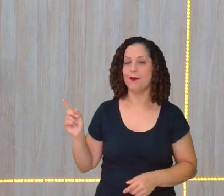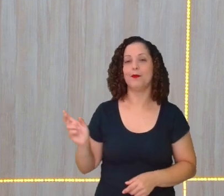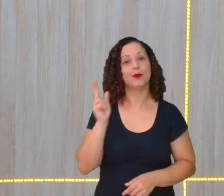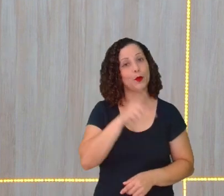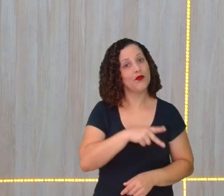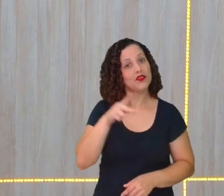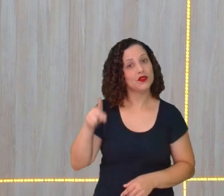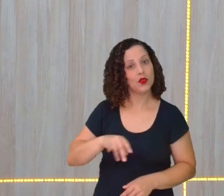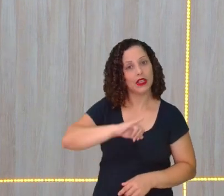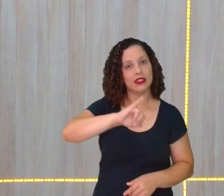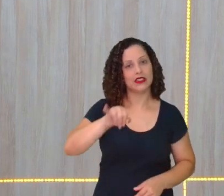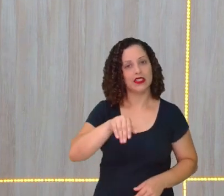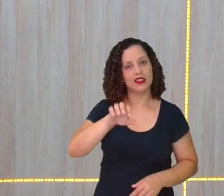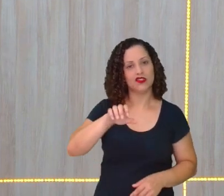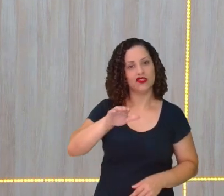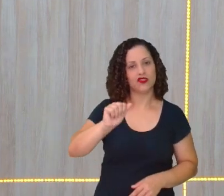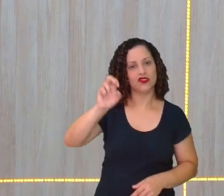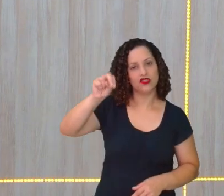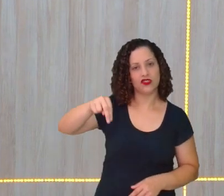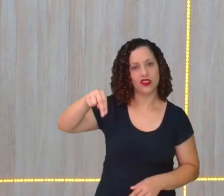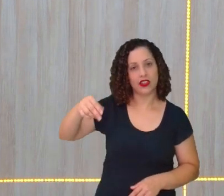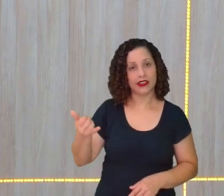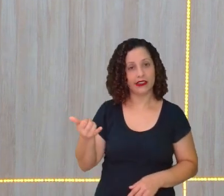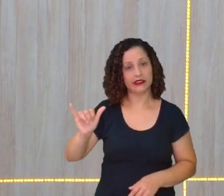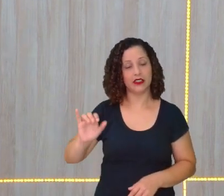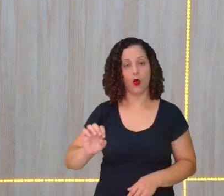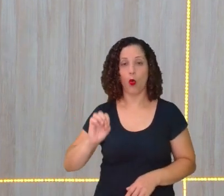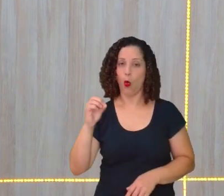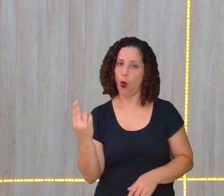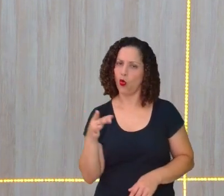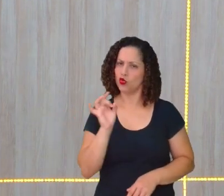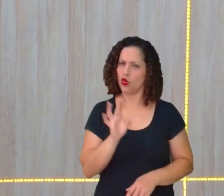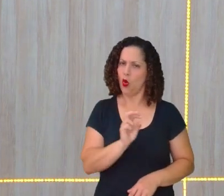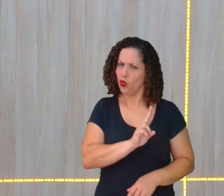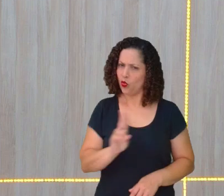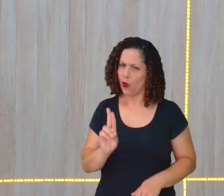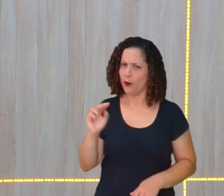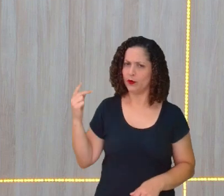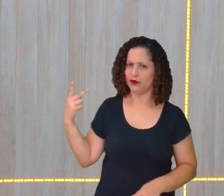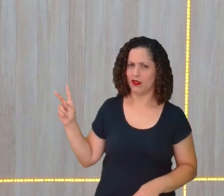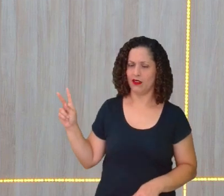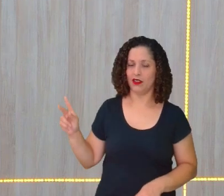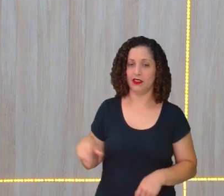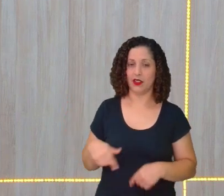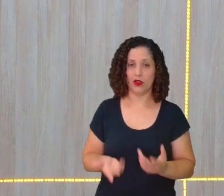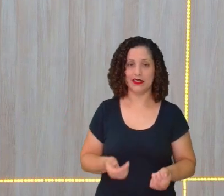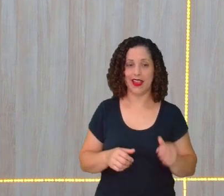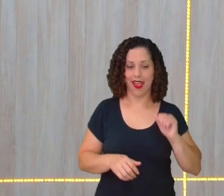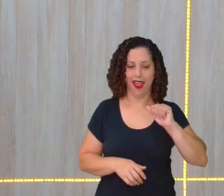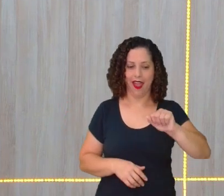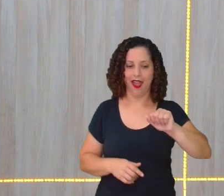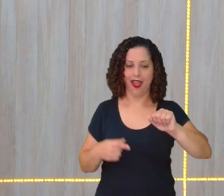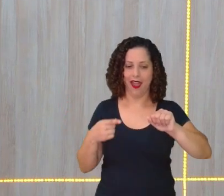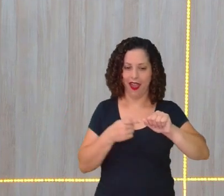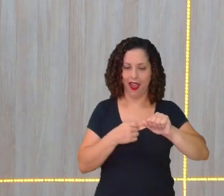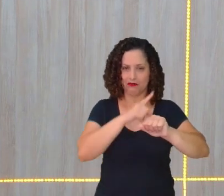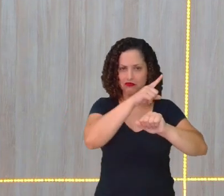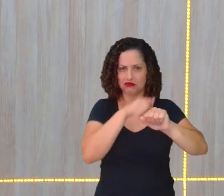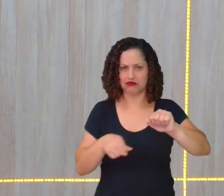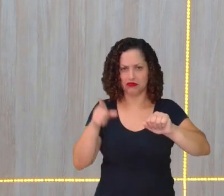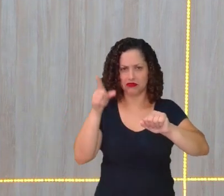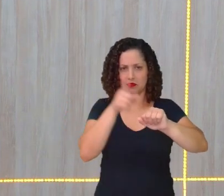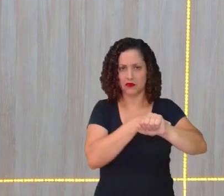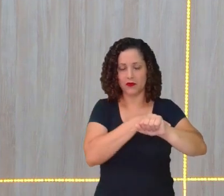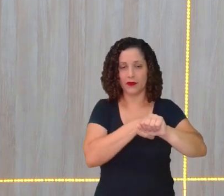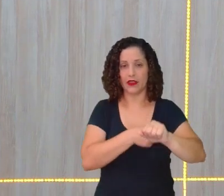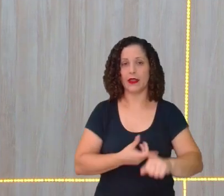a Dini, como eu posso dizer simplesmente Dini. Então, esse A é facultativo, esse artigo é facultativo em português. Já em inglês,